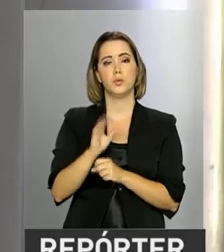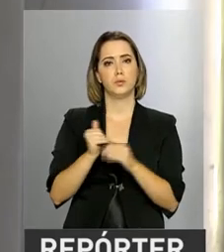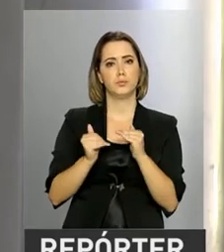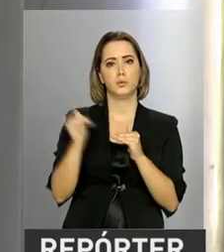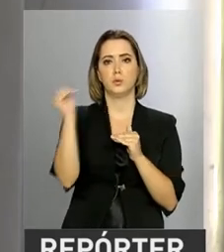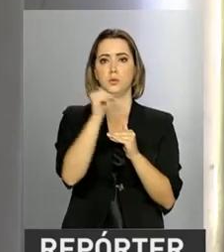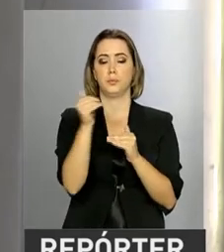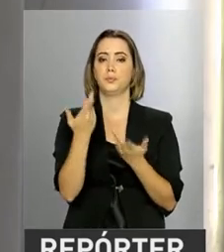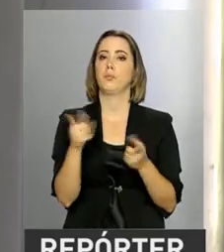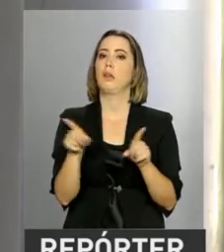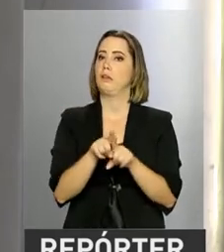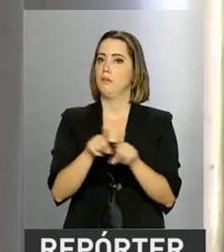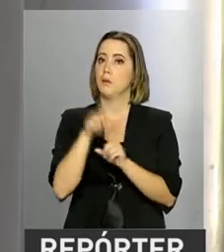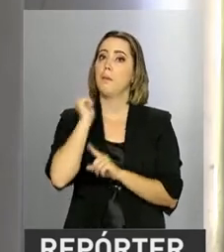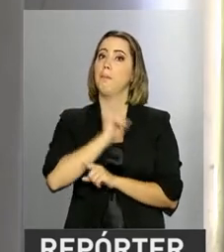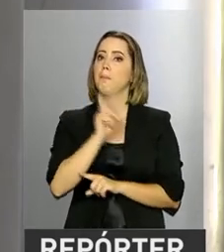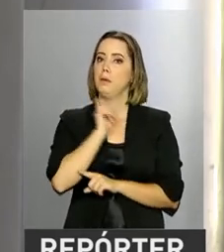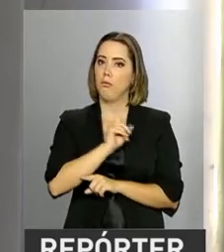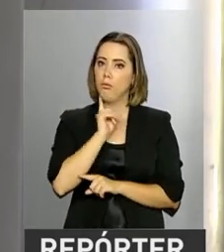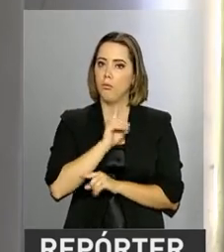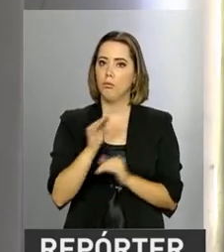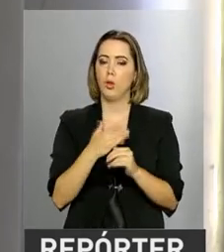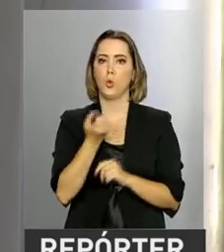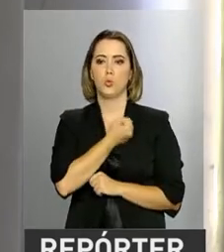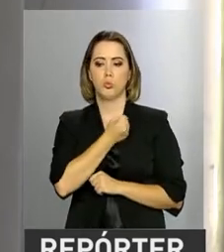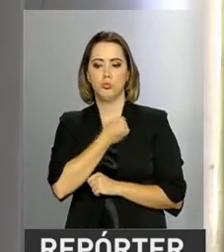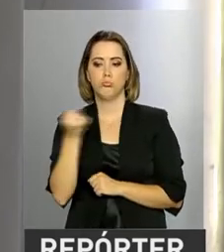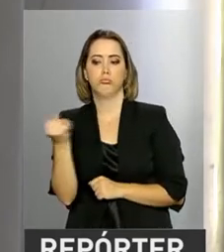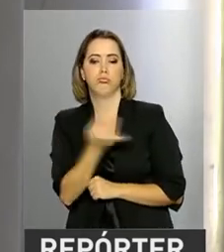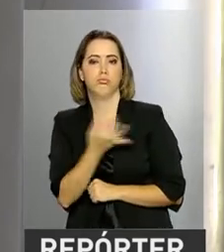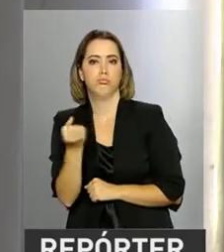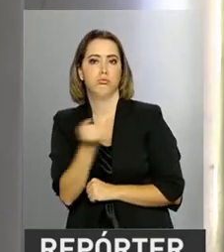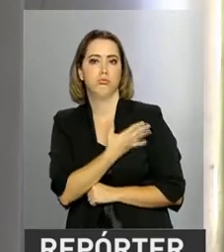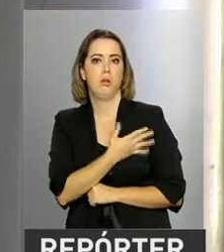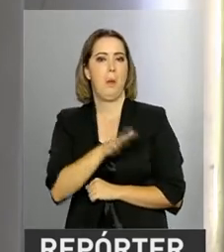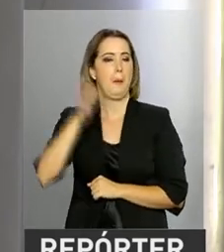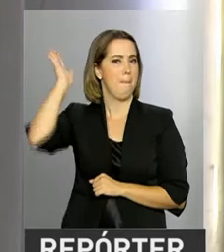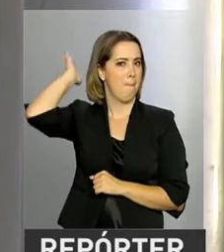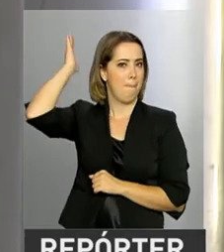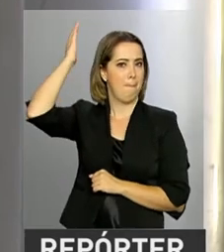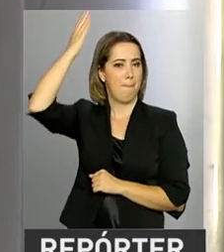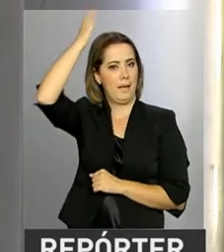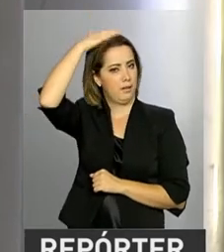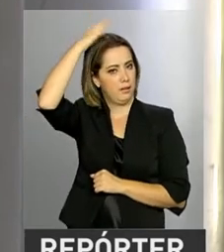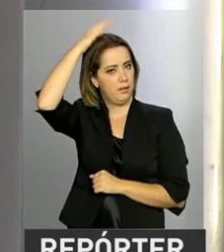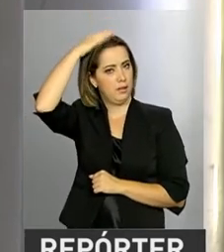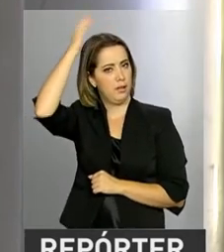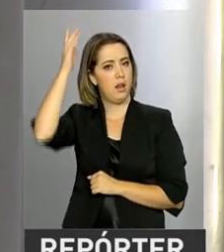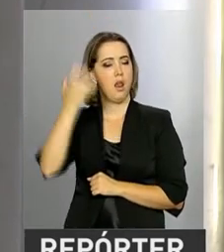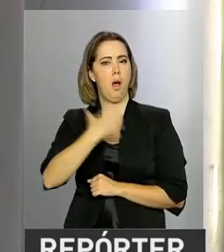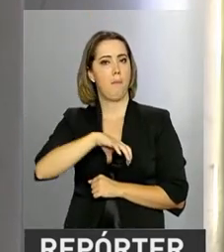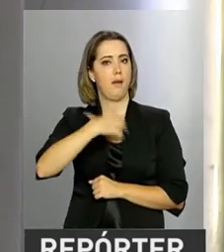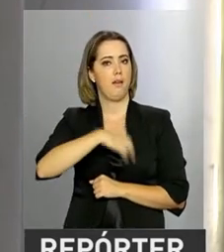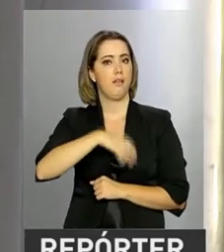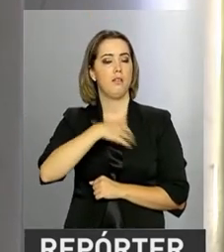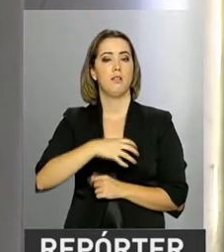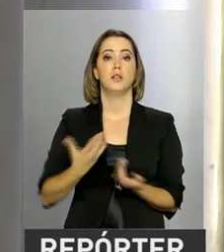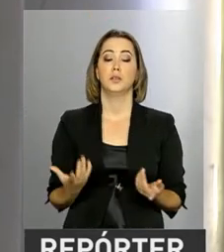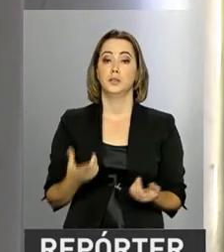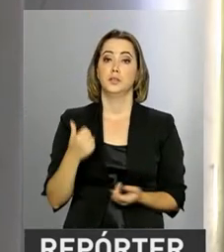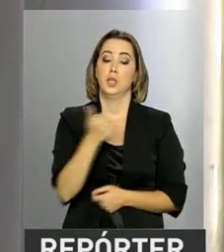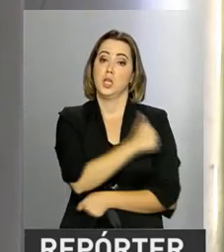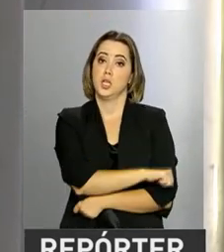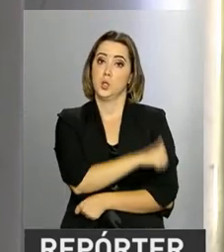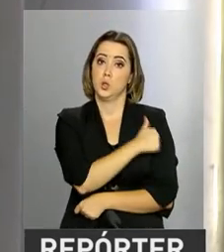acidentes graves seguido por paraná bahia rio de janeiro e santa catarina a operação especial da polícia rodoviária federal